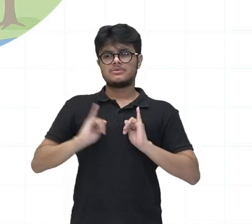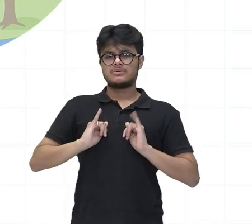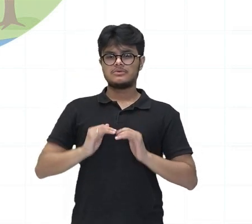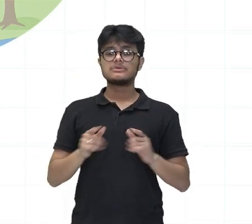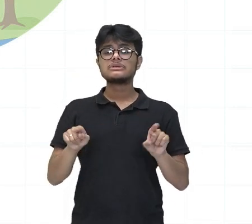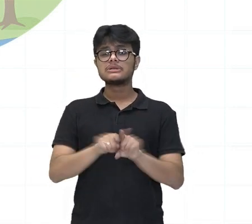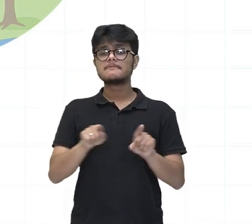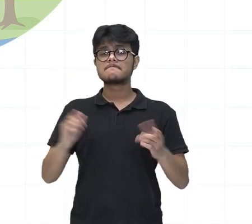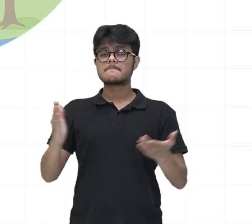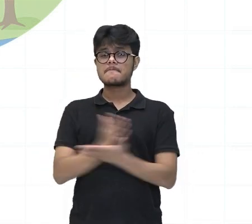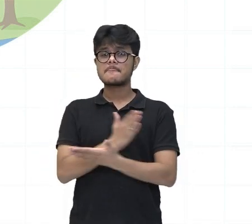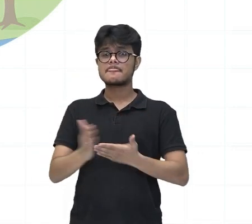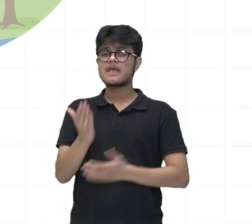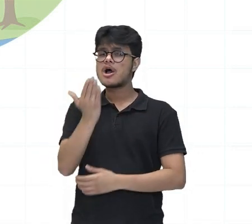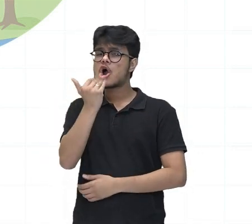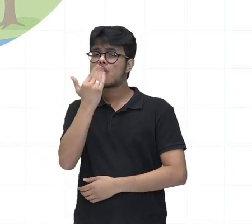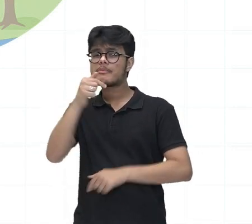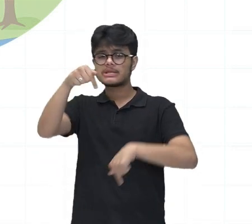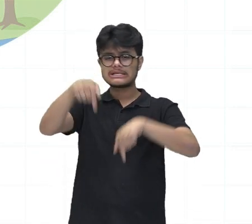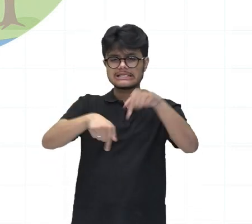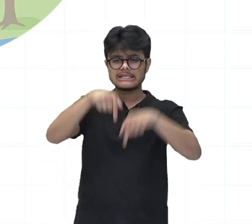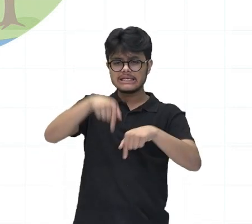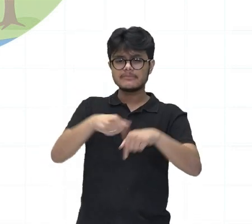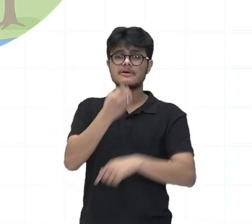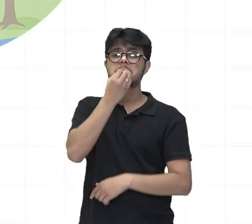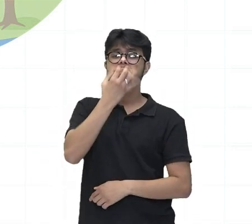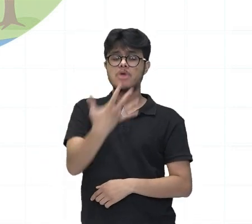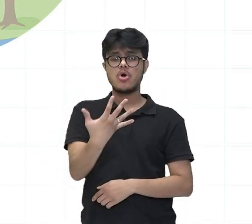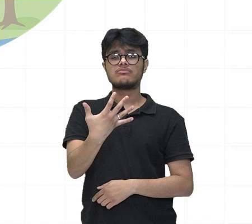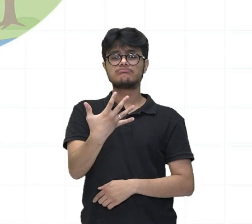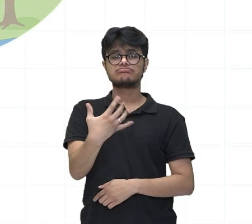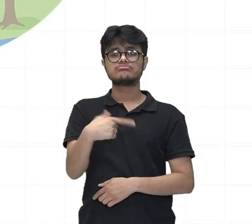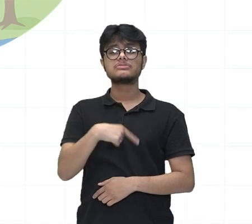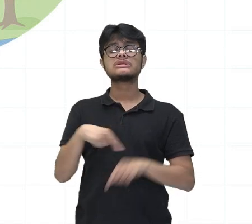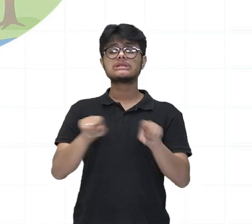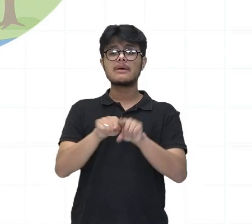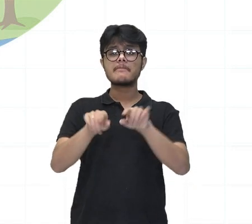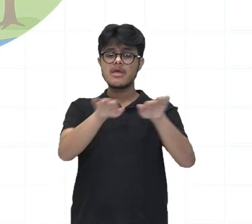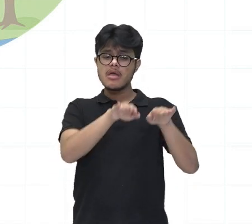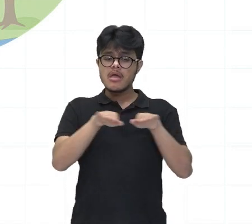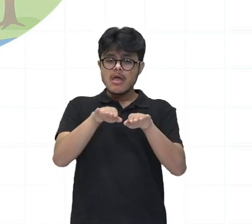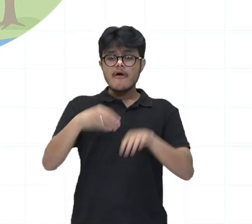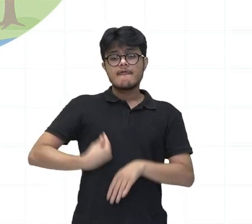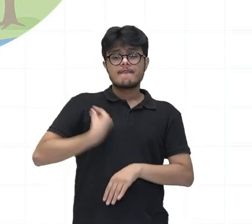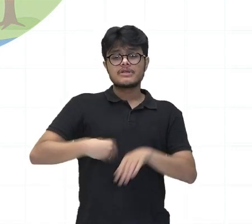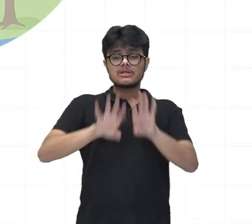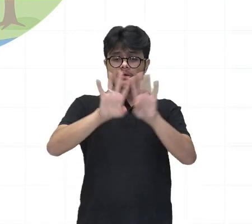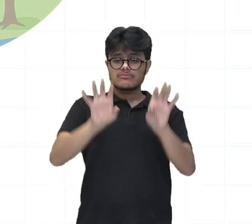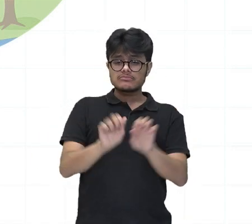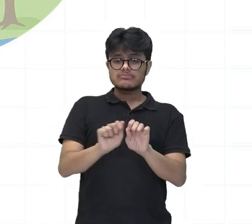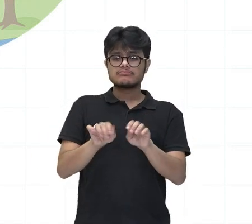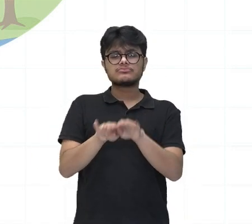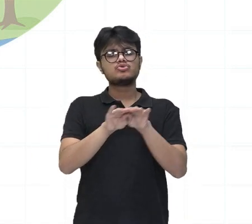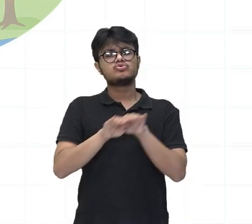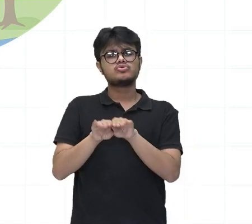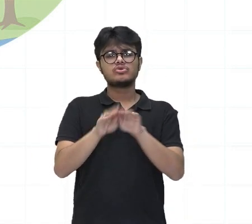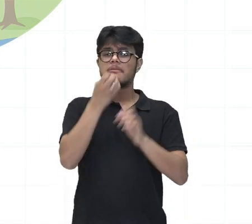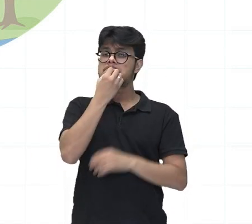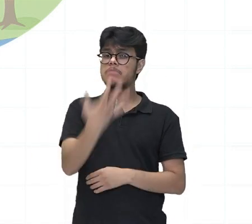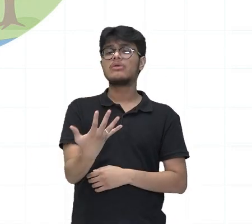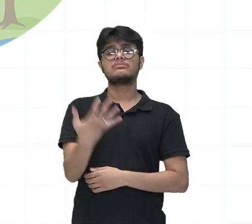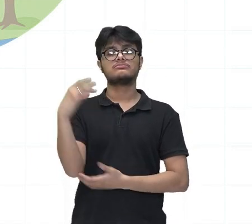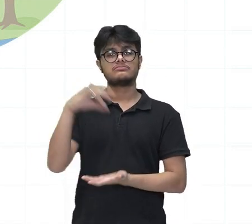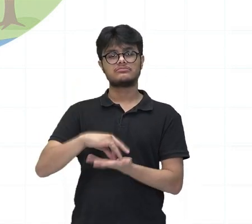de nutrientes e o equilíbrio dos ecossistemas, tá? Então, são processos